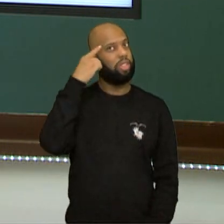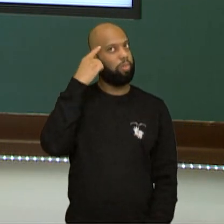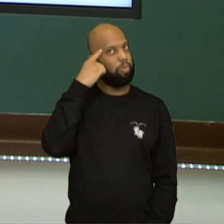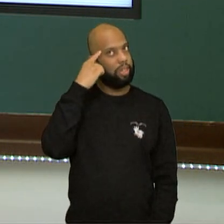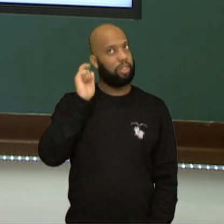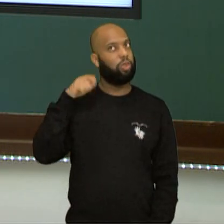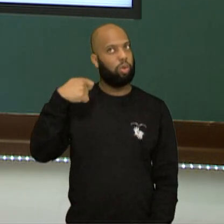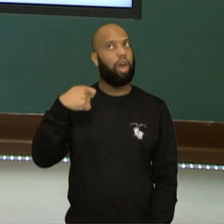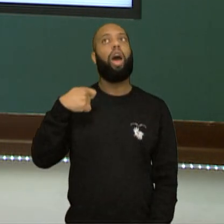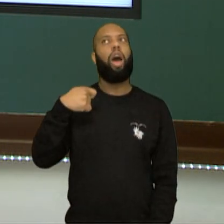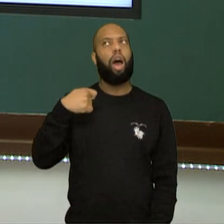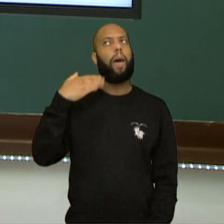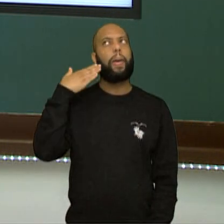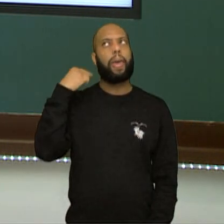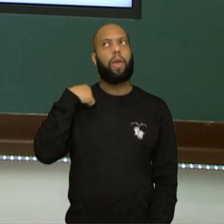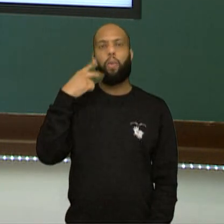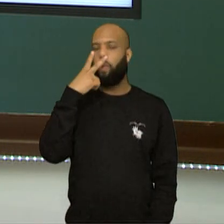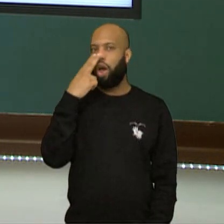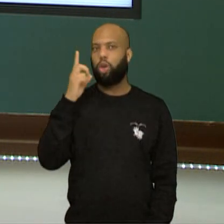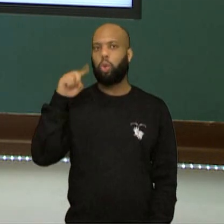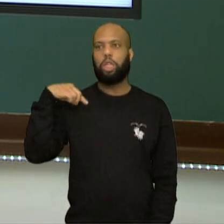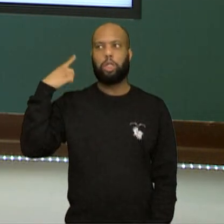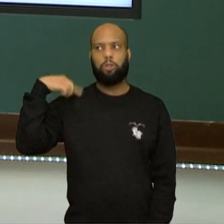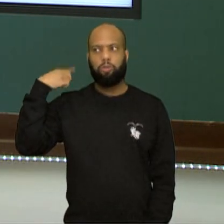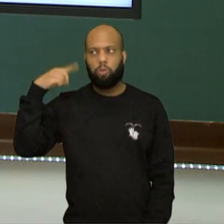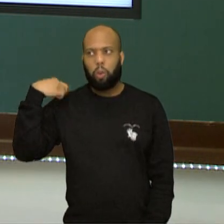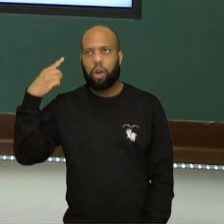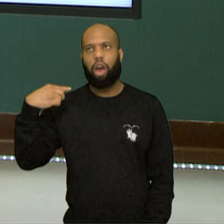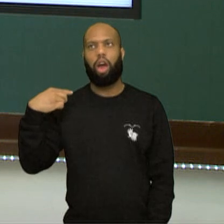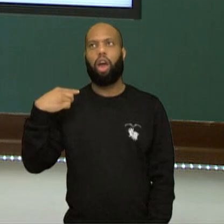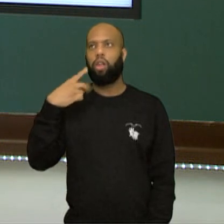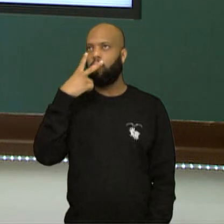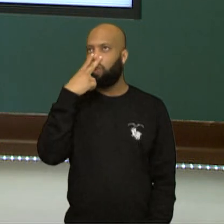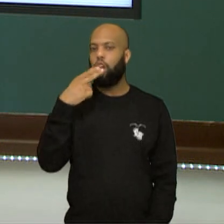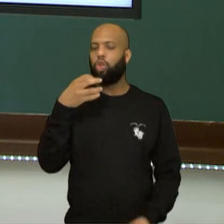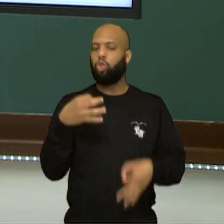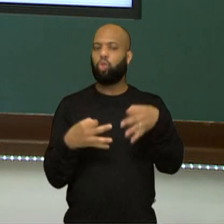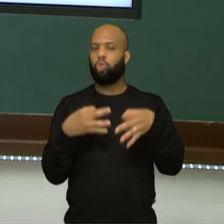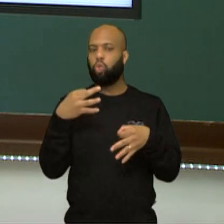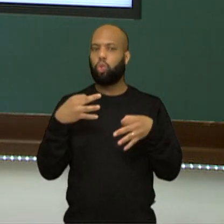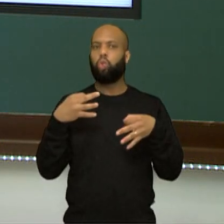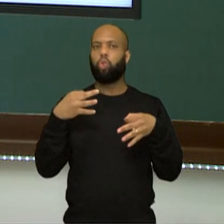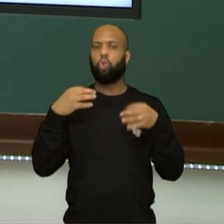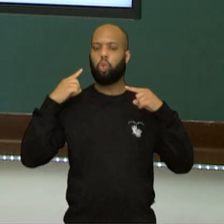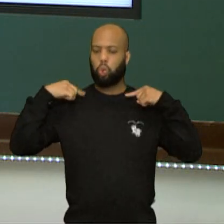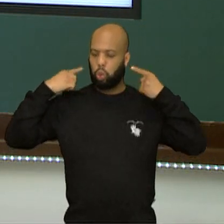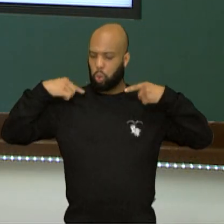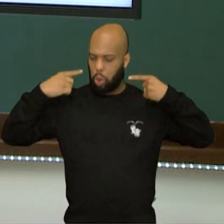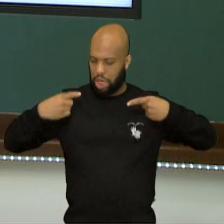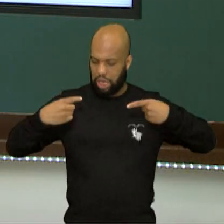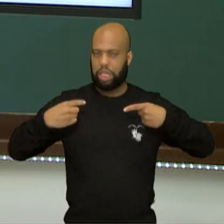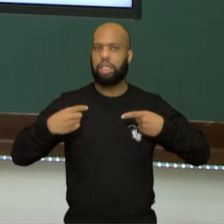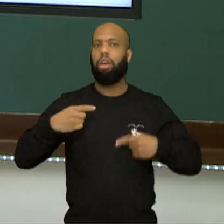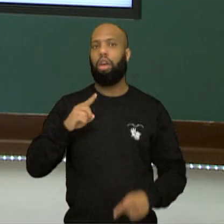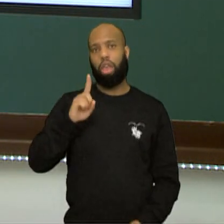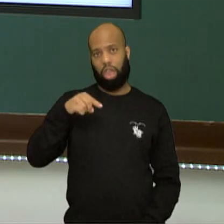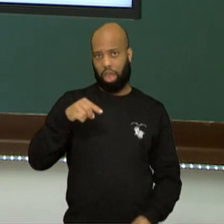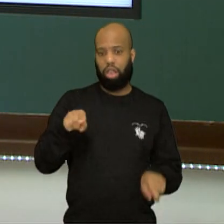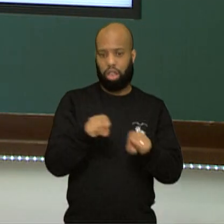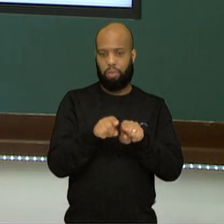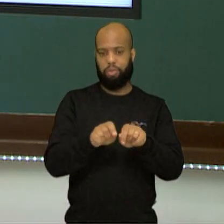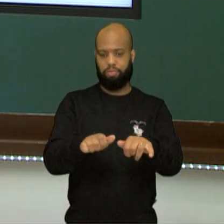né? Alguma coisa em relação a tribunal, juízes. Tá certo, tem relação com justiça, sim. Num tribunal, a gente